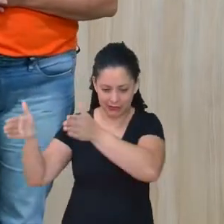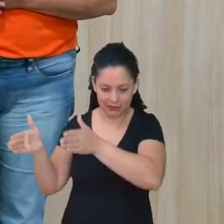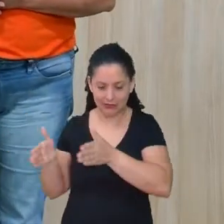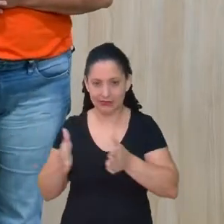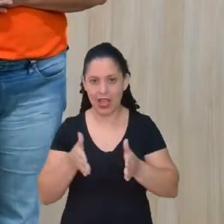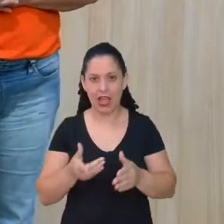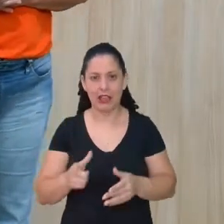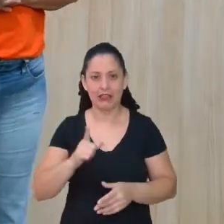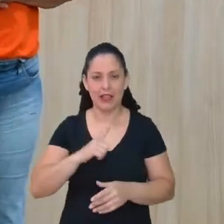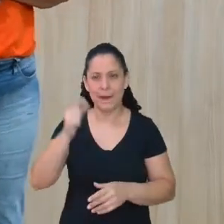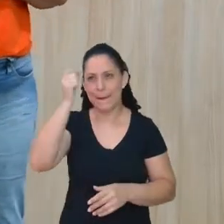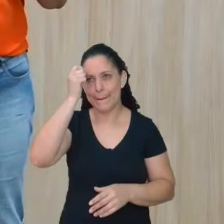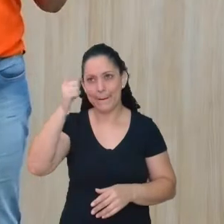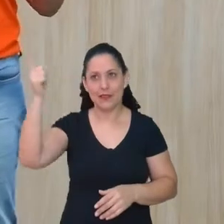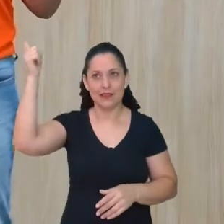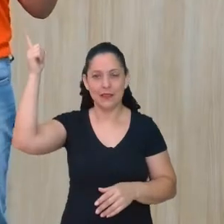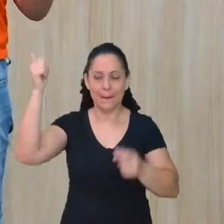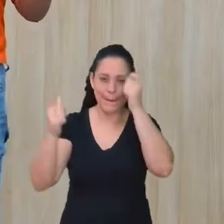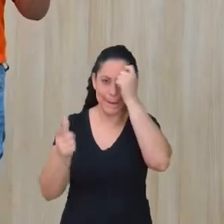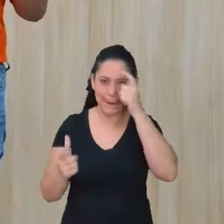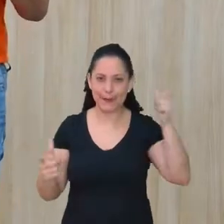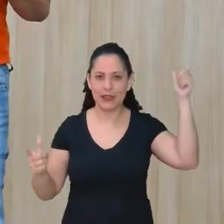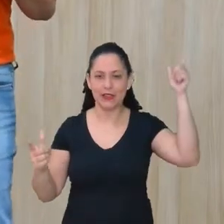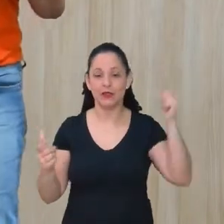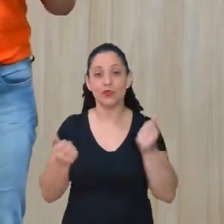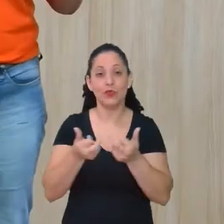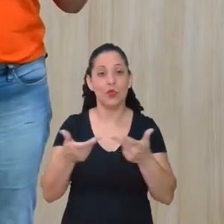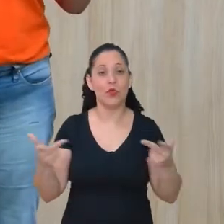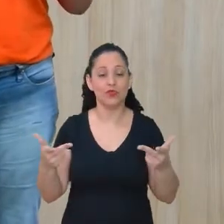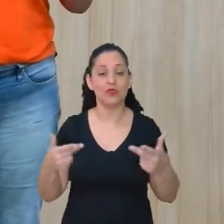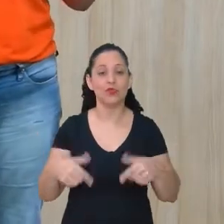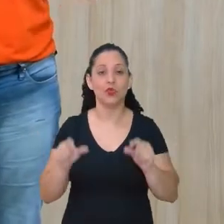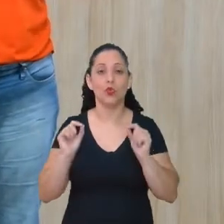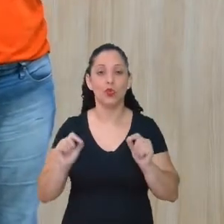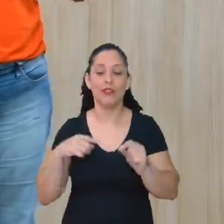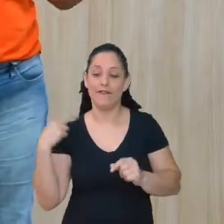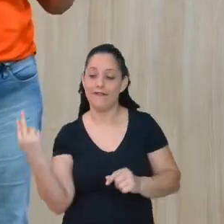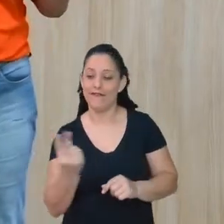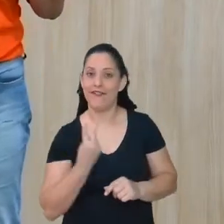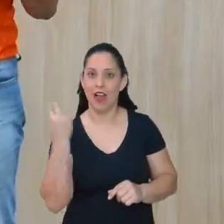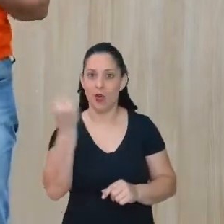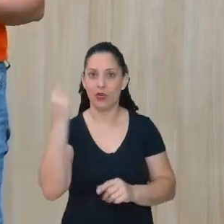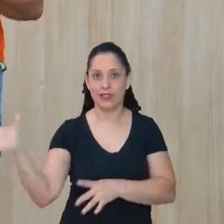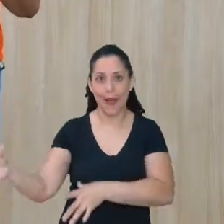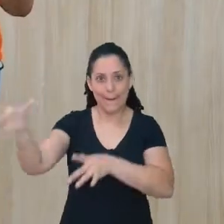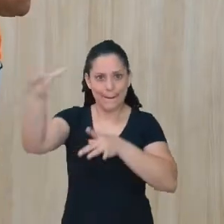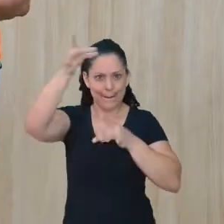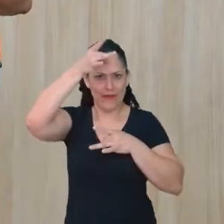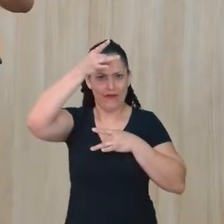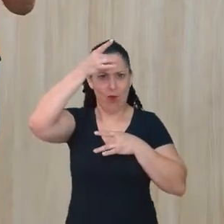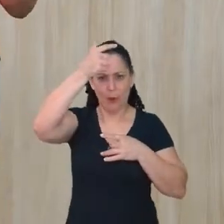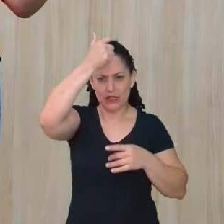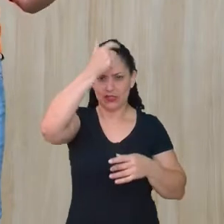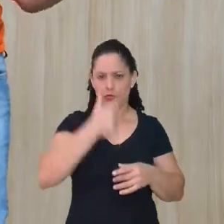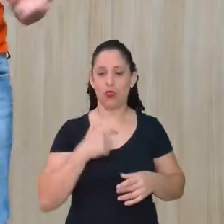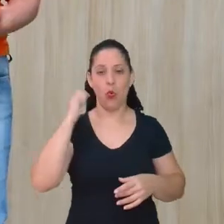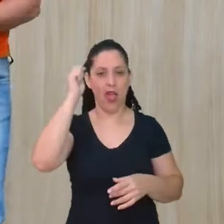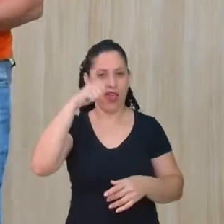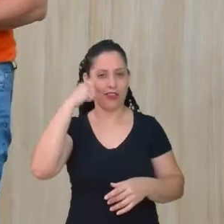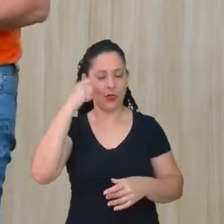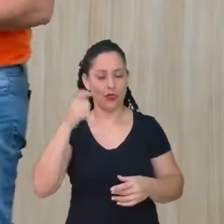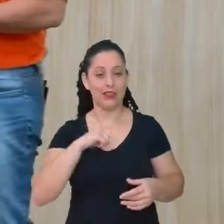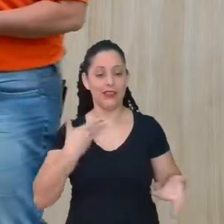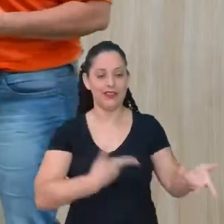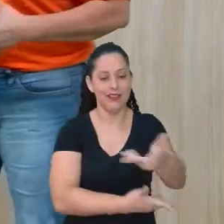isso. pensamentos. Então, ele vai valorizar muito a performance, né, do Exato. artista, do ator e a interação